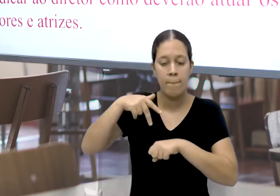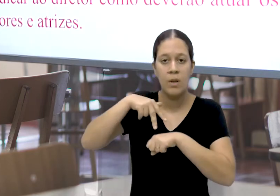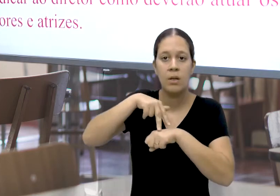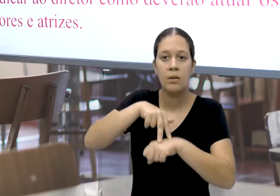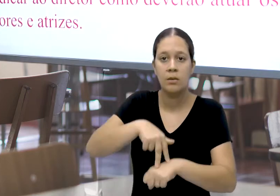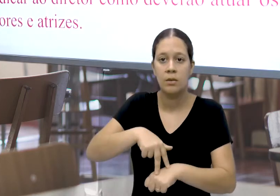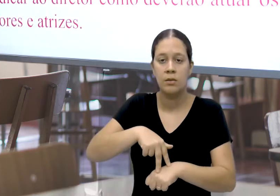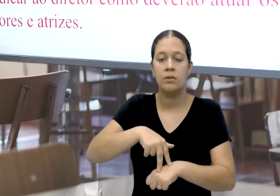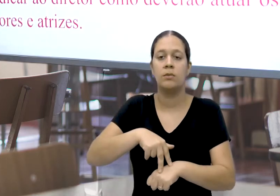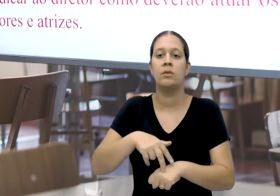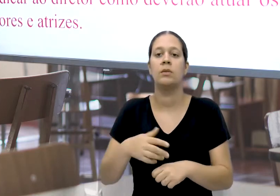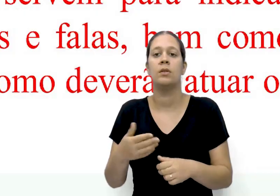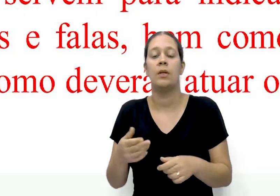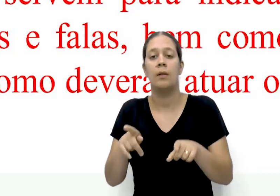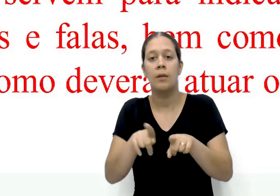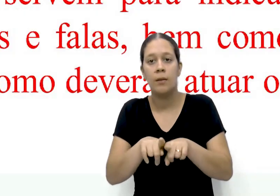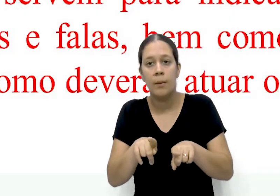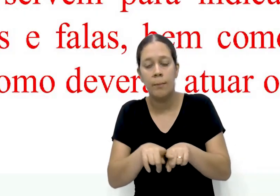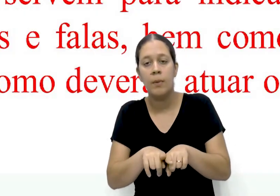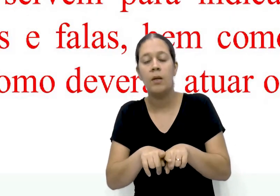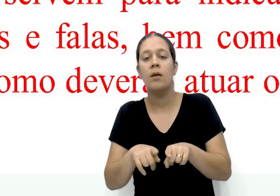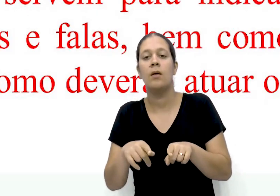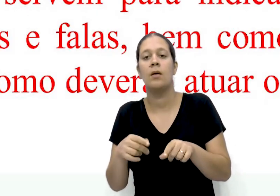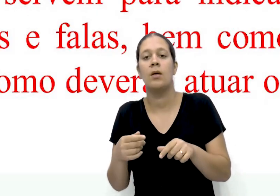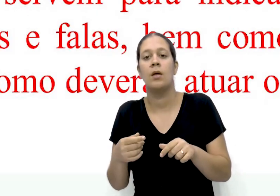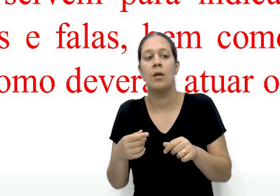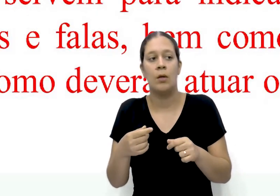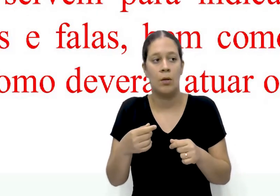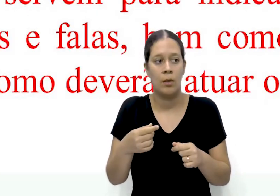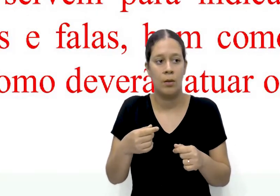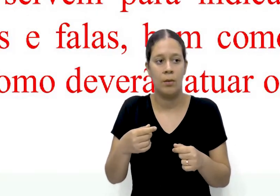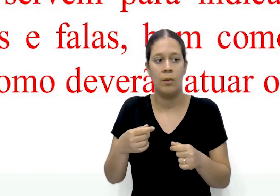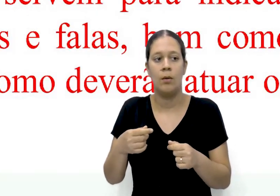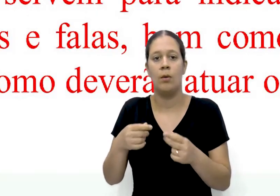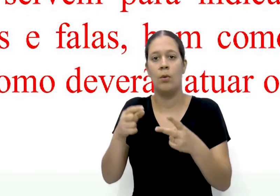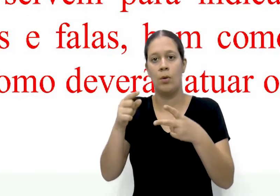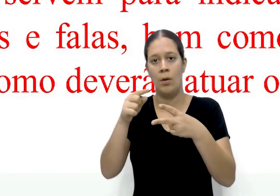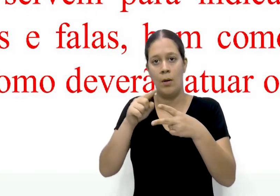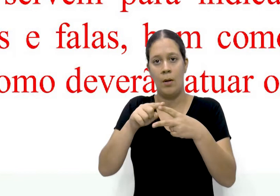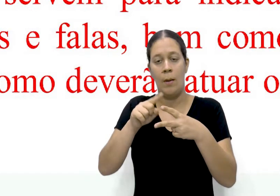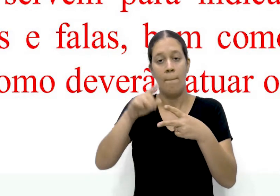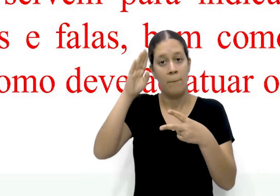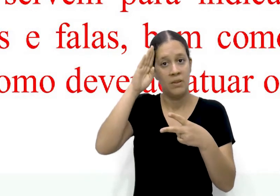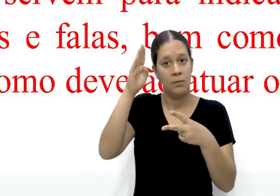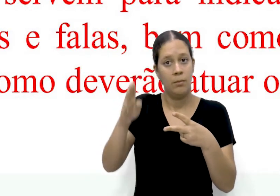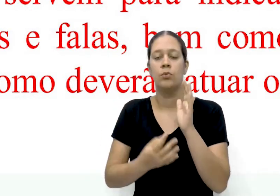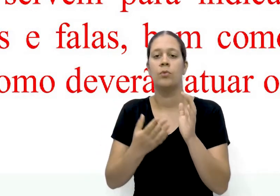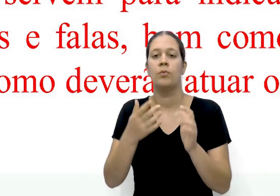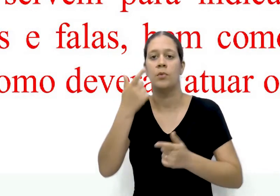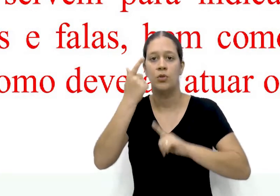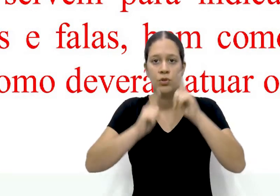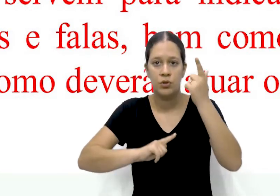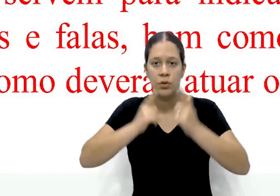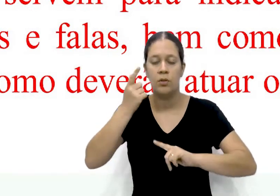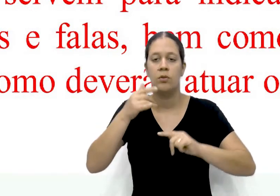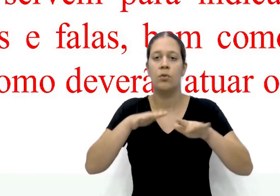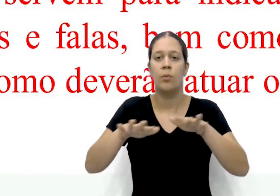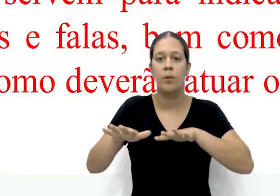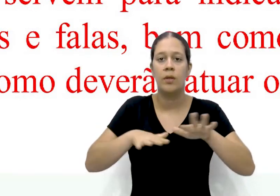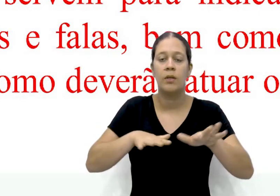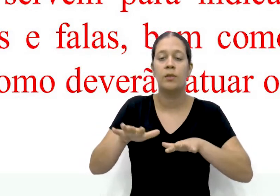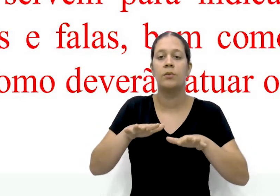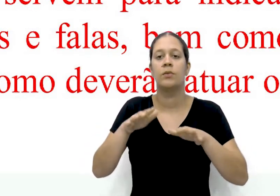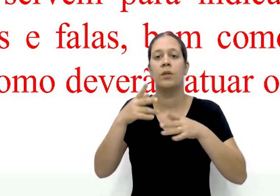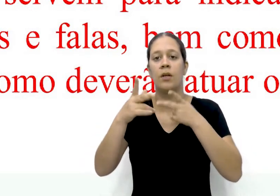Sobre a rubrica, elas são usadas em roteiros de texto dramático para indicar ao diretor como que